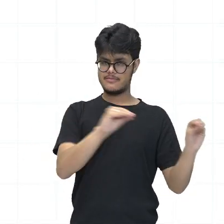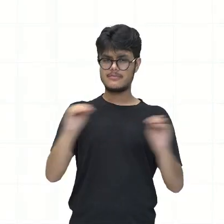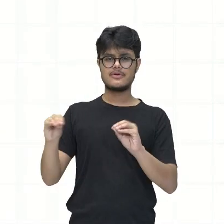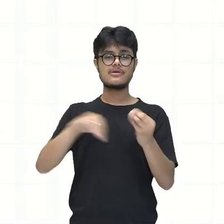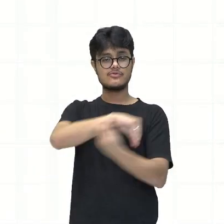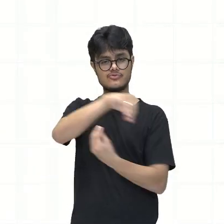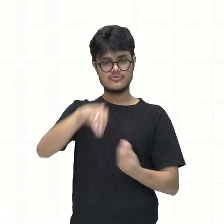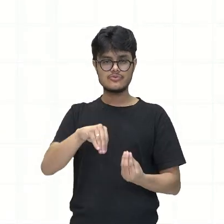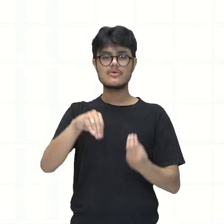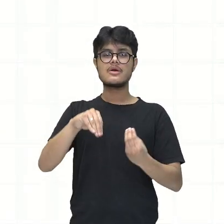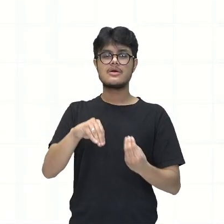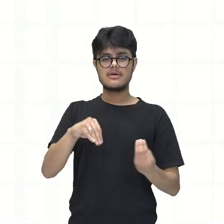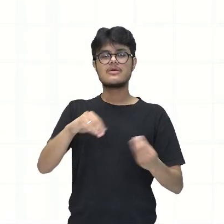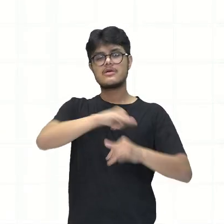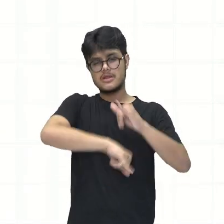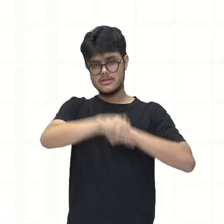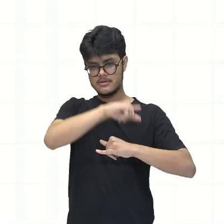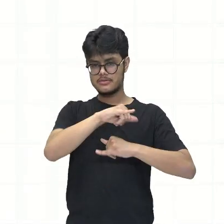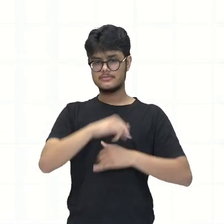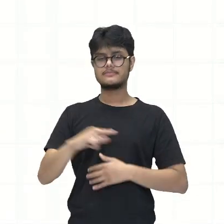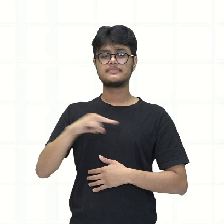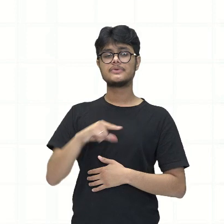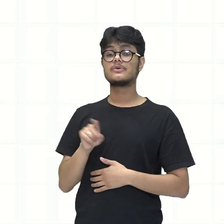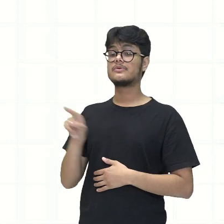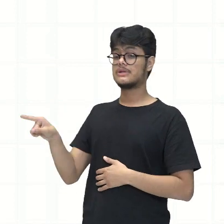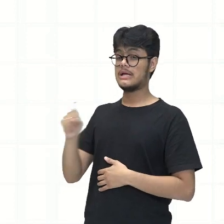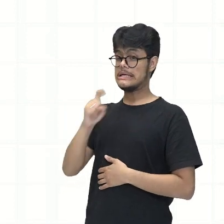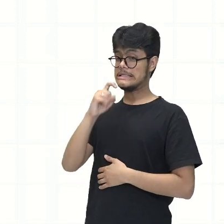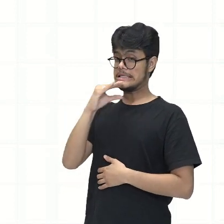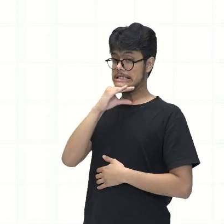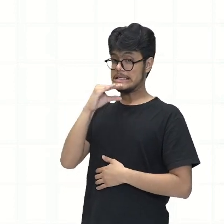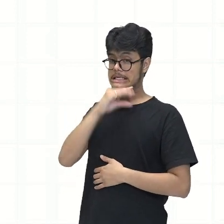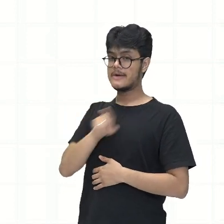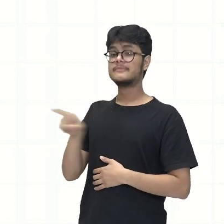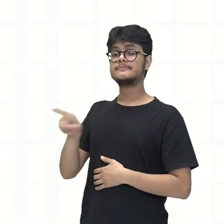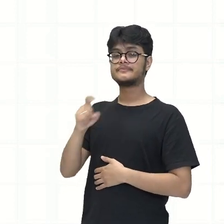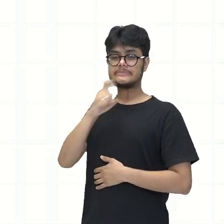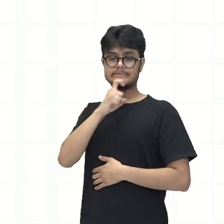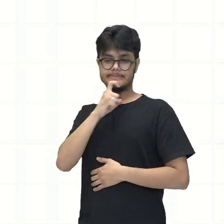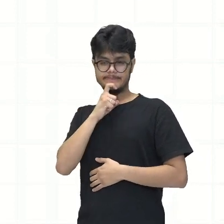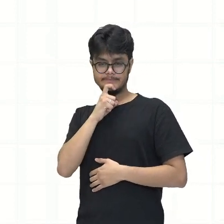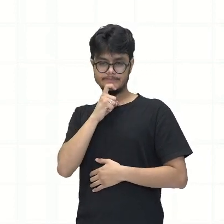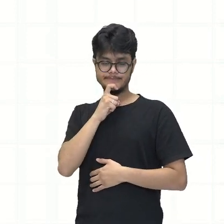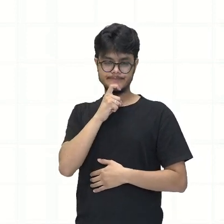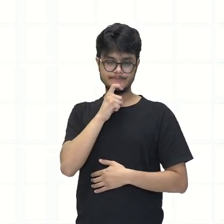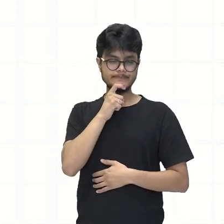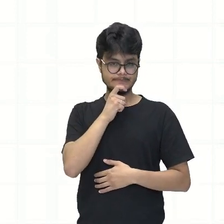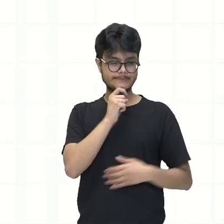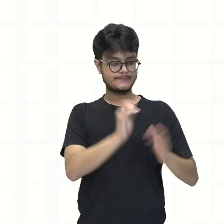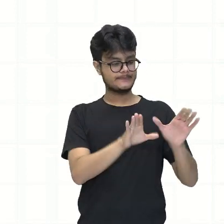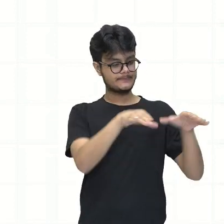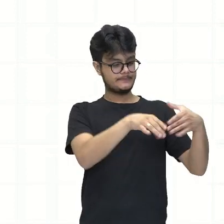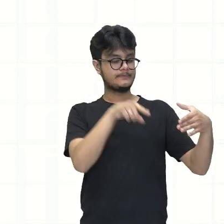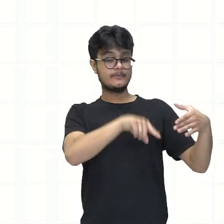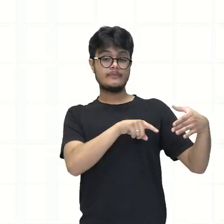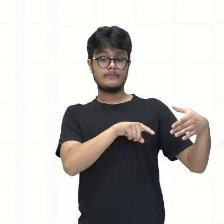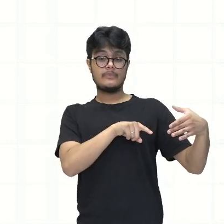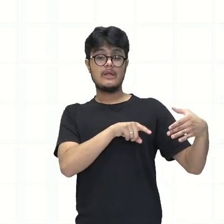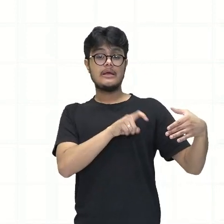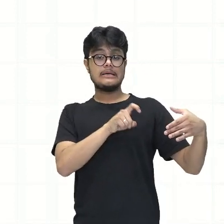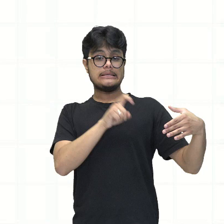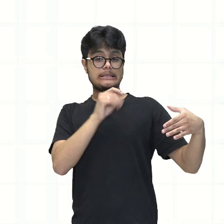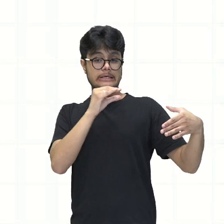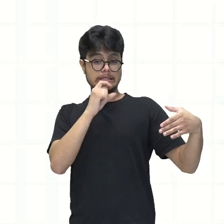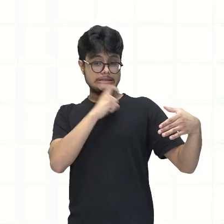nós temos aqui um corpo quente, aqui um corpo frio, temos essa transferência de calor do quente